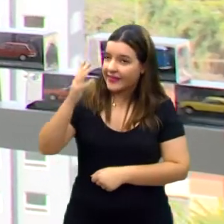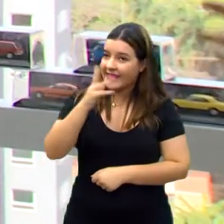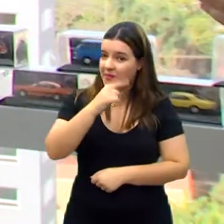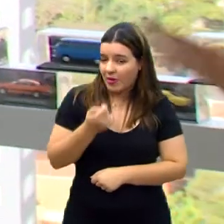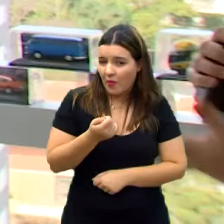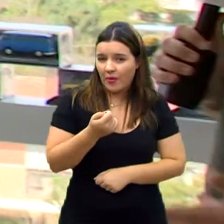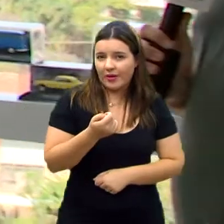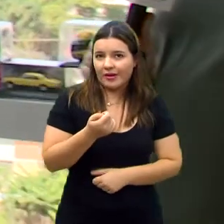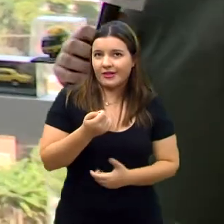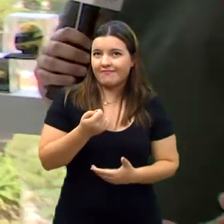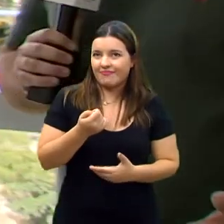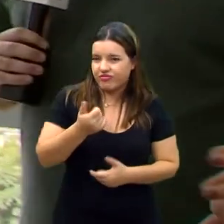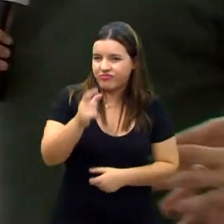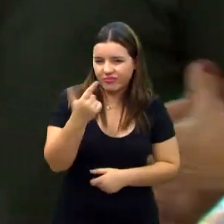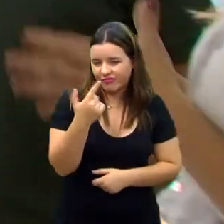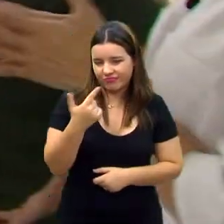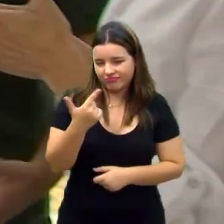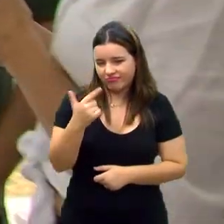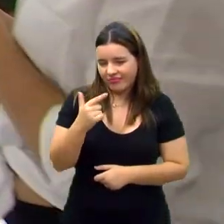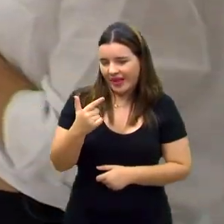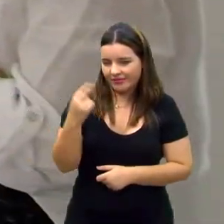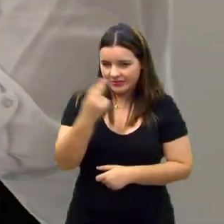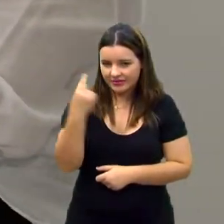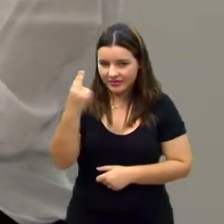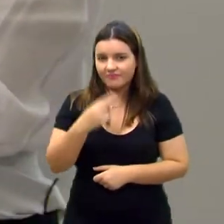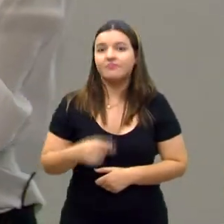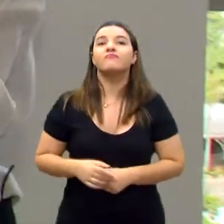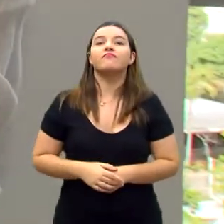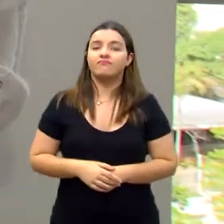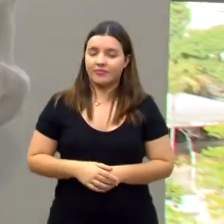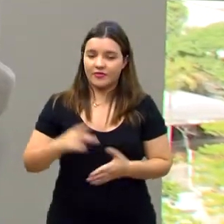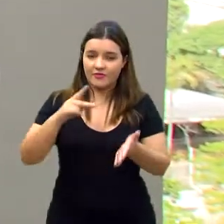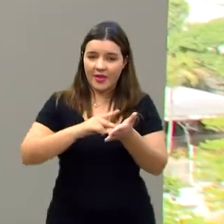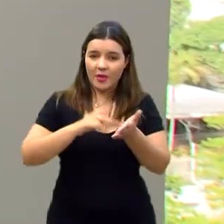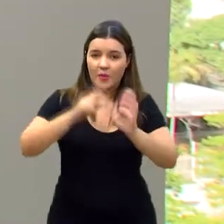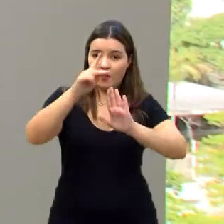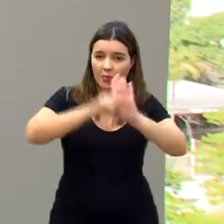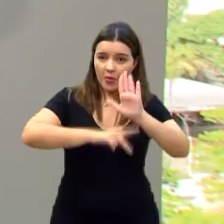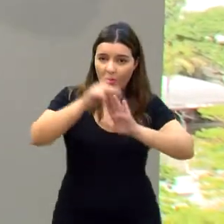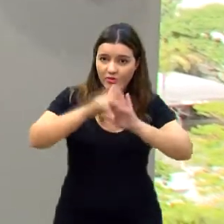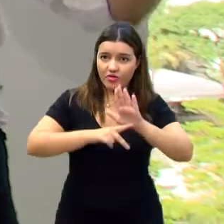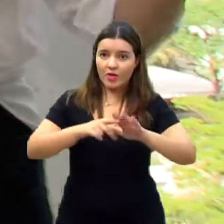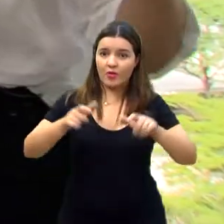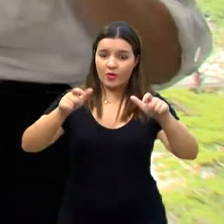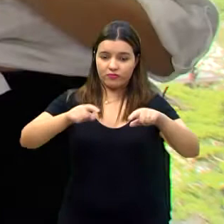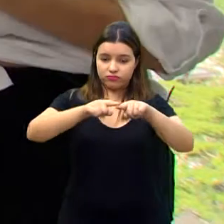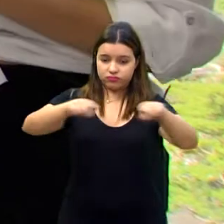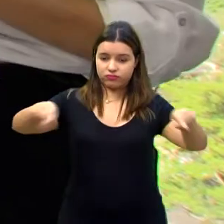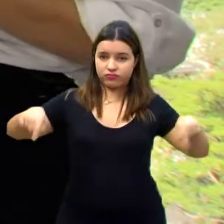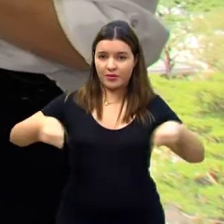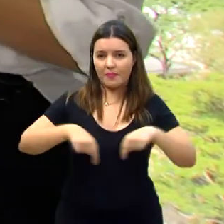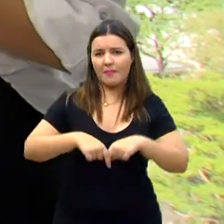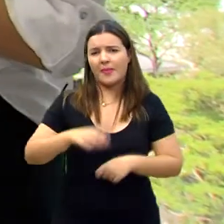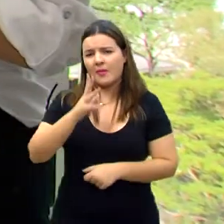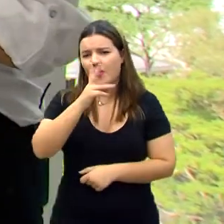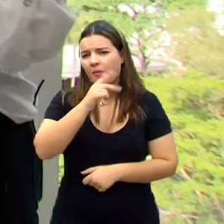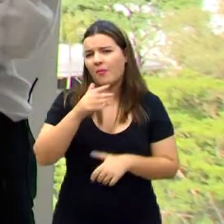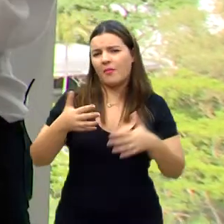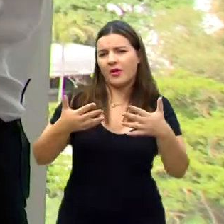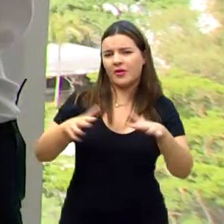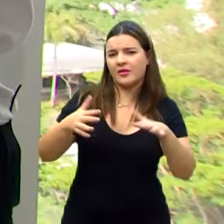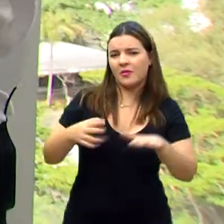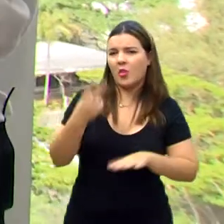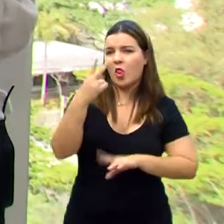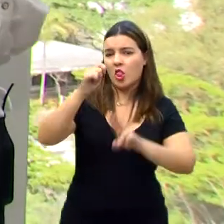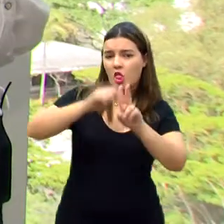Carol não é da noite para o dia não é tudo muito programado ou a fase de projeto de um andar de se dura em média